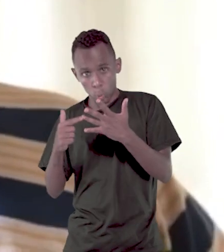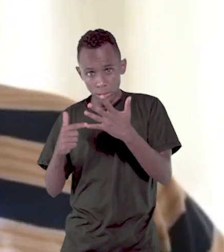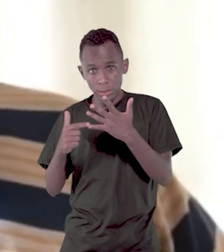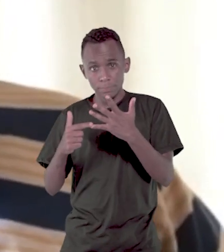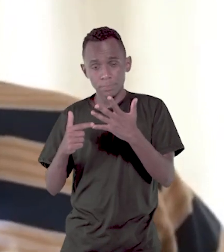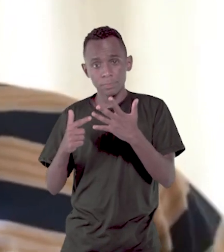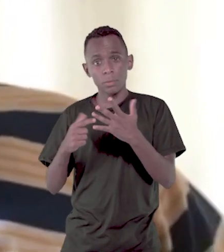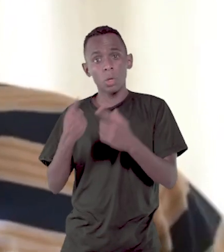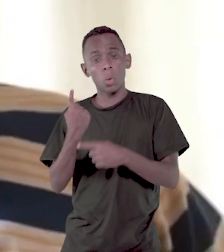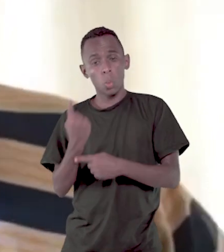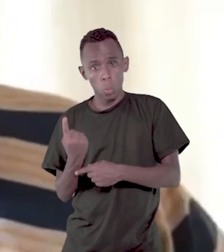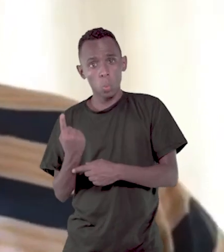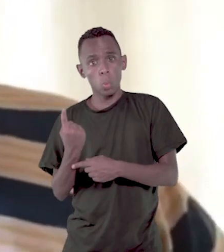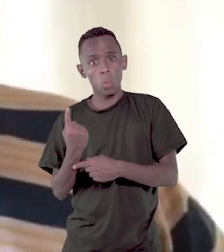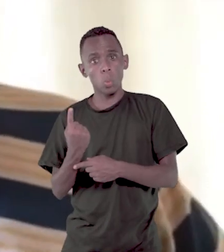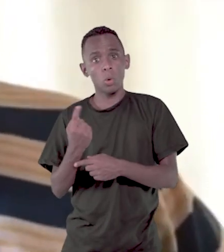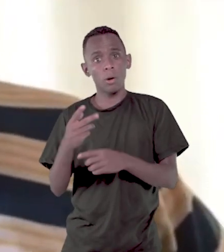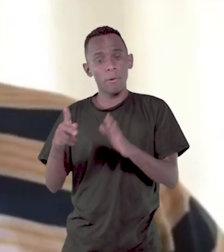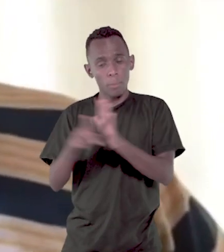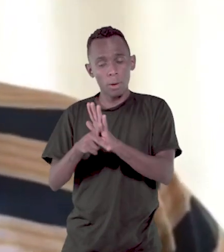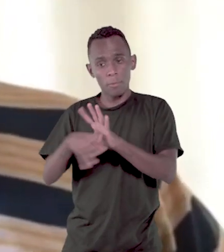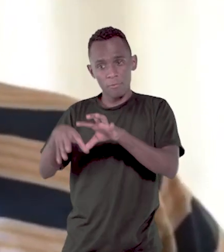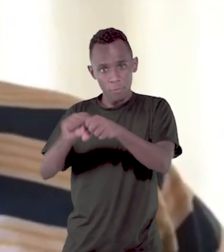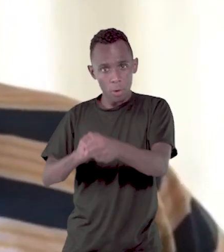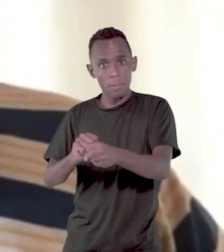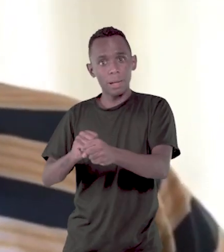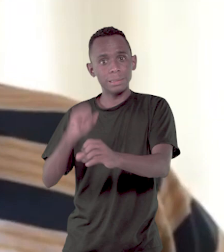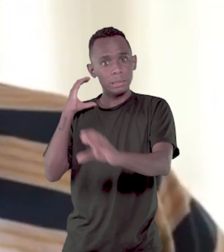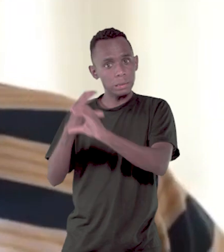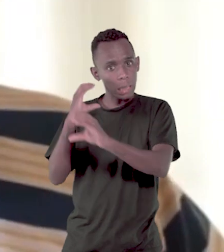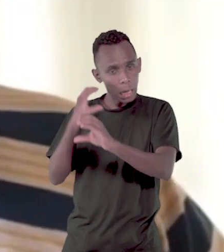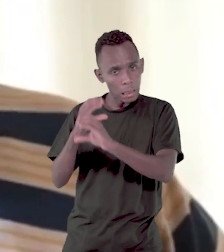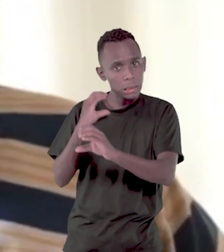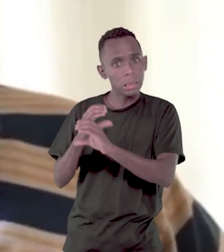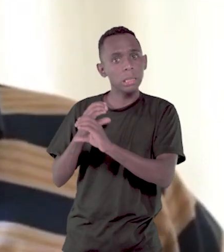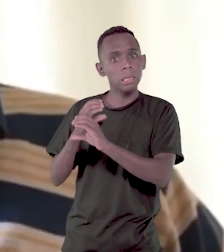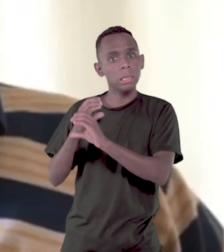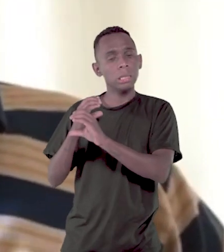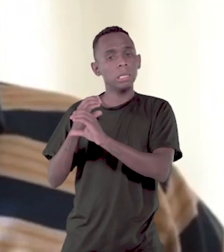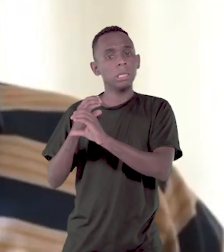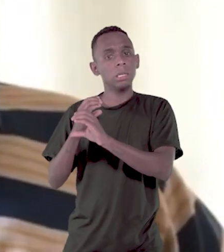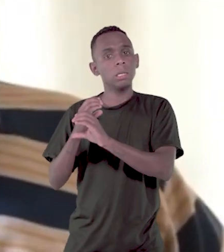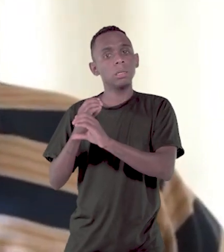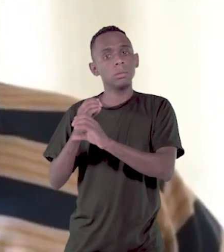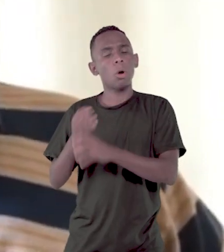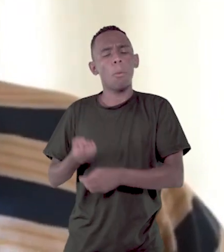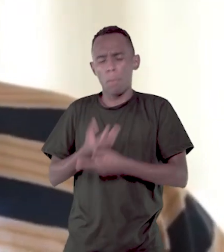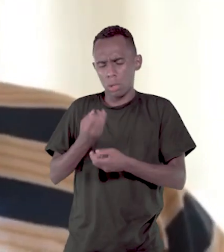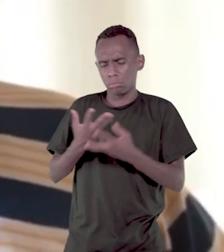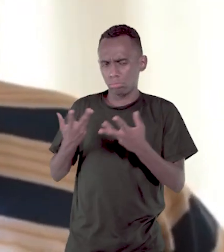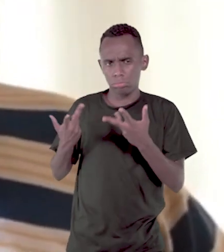2 do núcleo importante. Um era um engenheiro já formado, inclusive um poeta